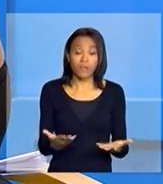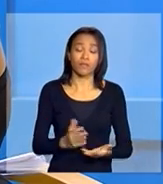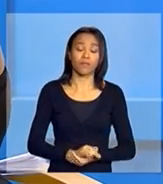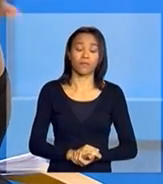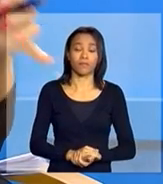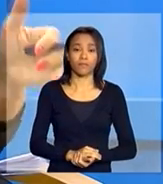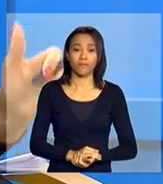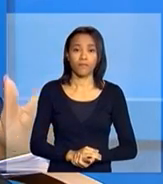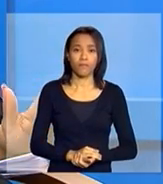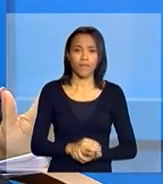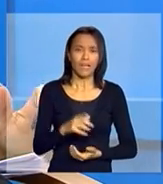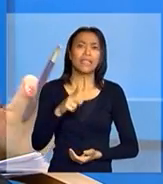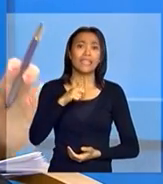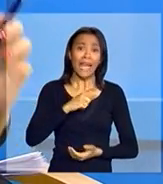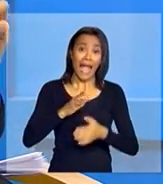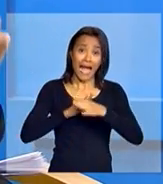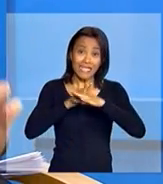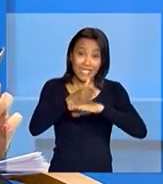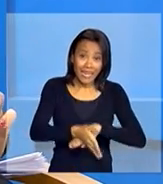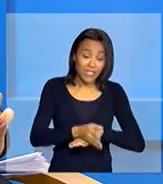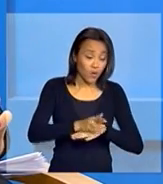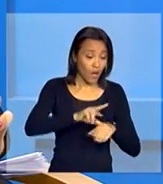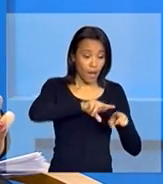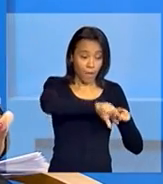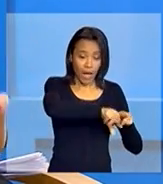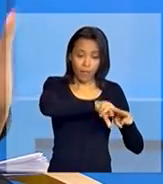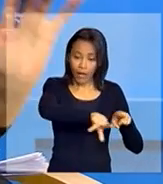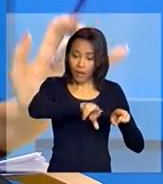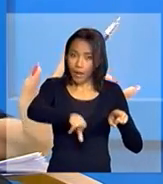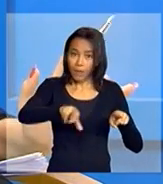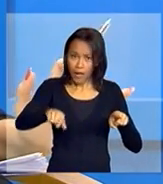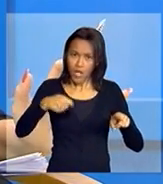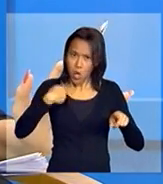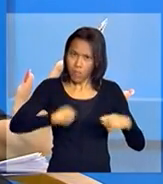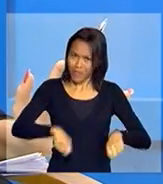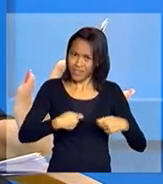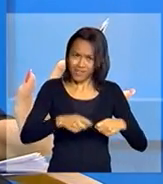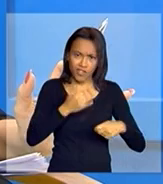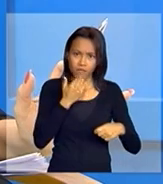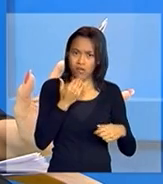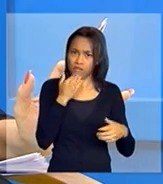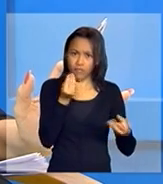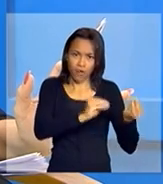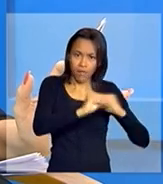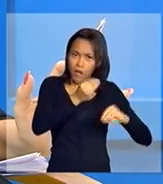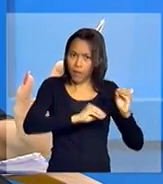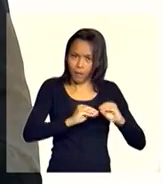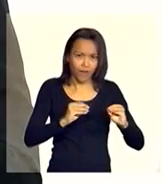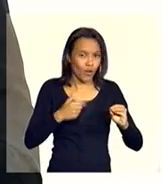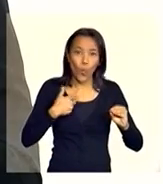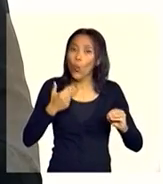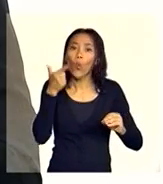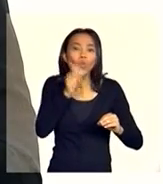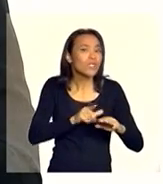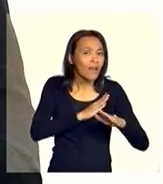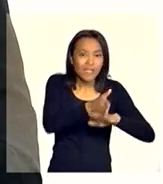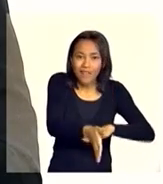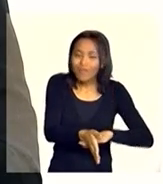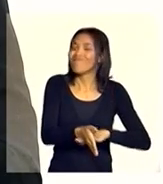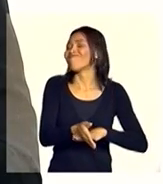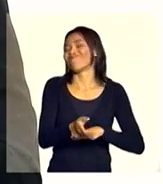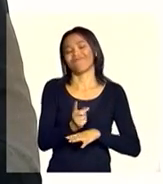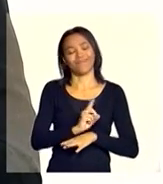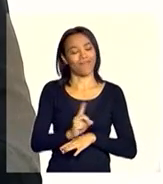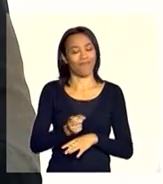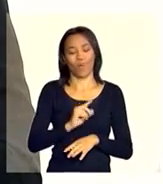eu ter acesso a isso sem eu est corretamente cadastrada eu não consigo fazer nada disso justamente Adriana Esse é